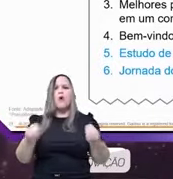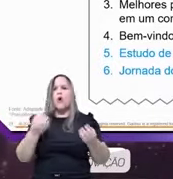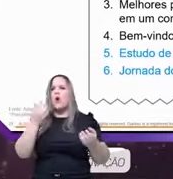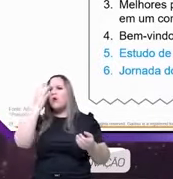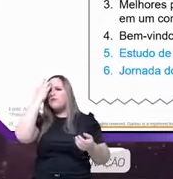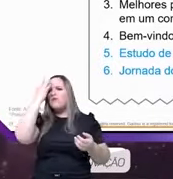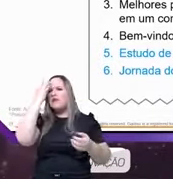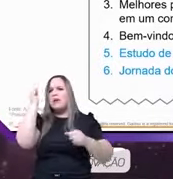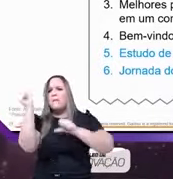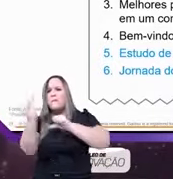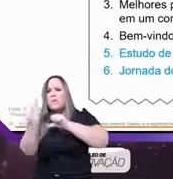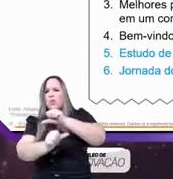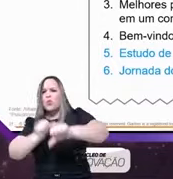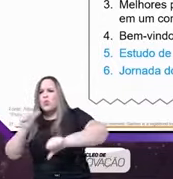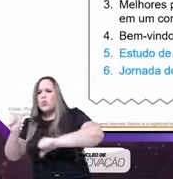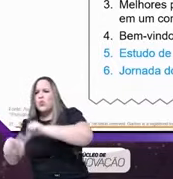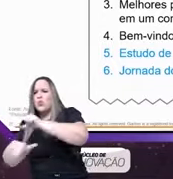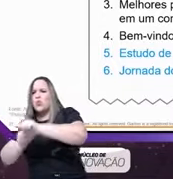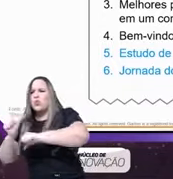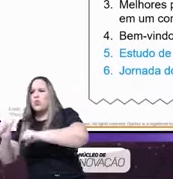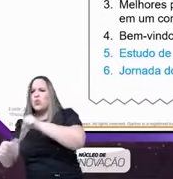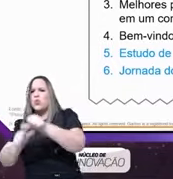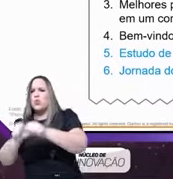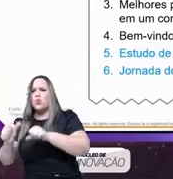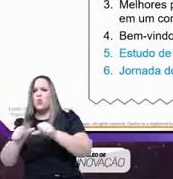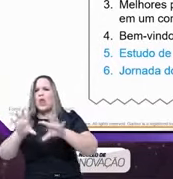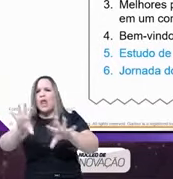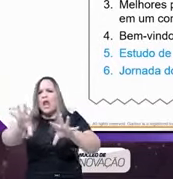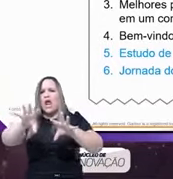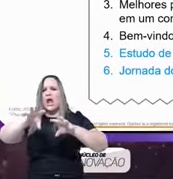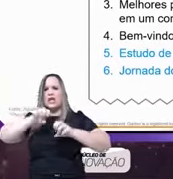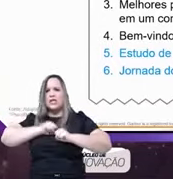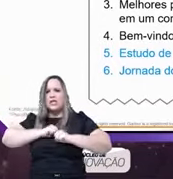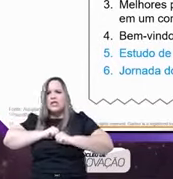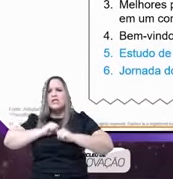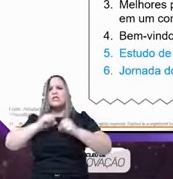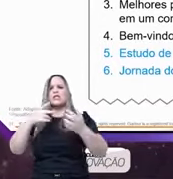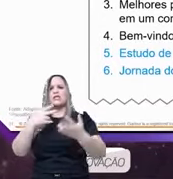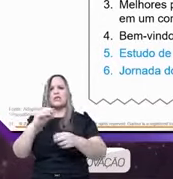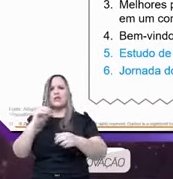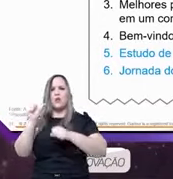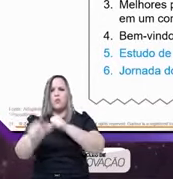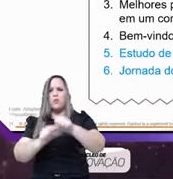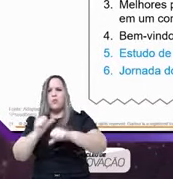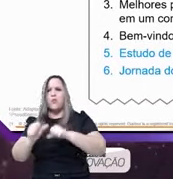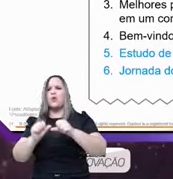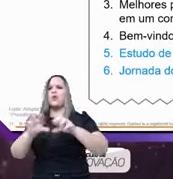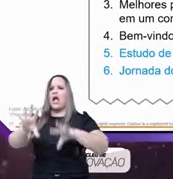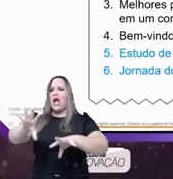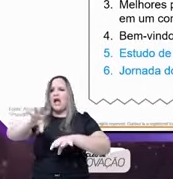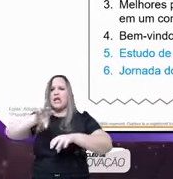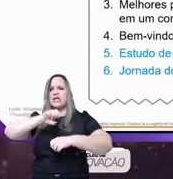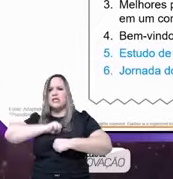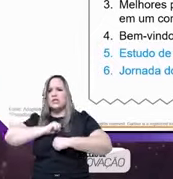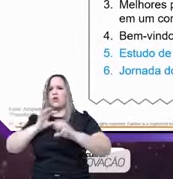uma transformação num processo de aquisição? Seja de tecnologia, seja de qualquer ativo.